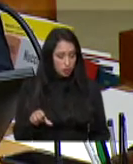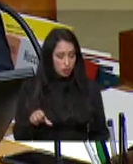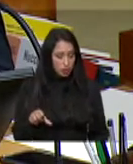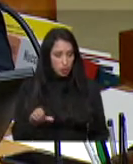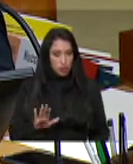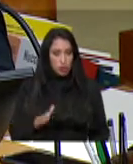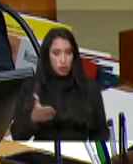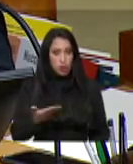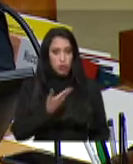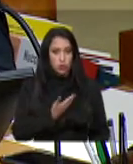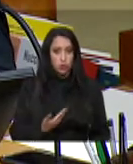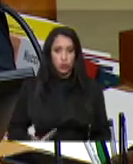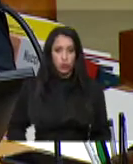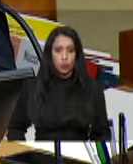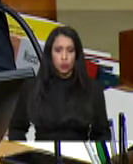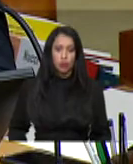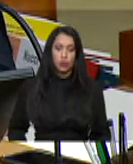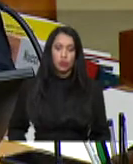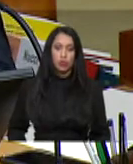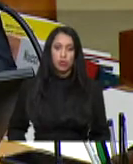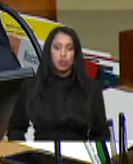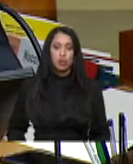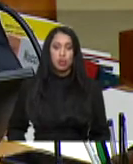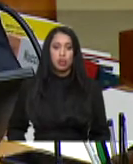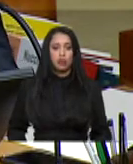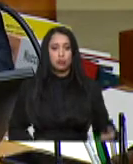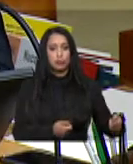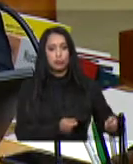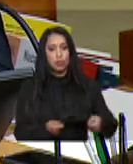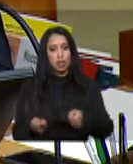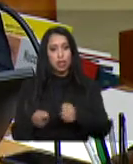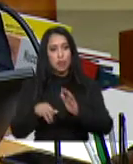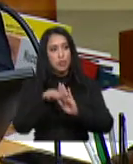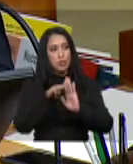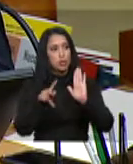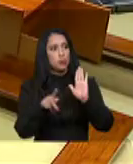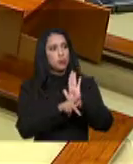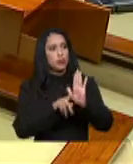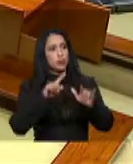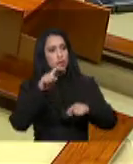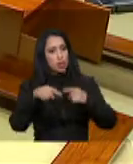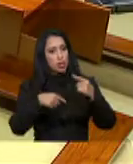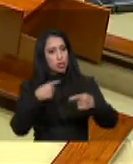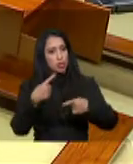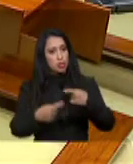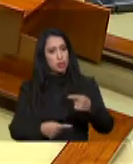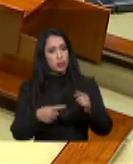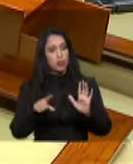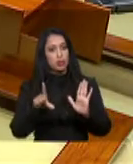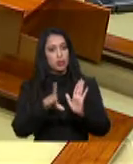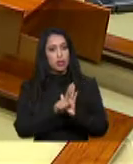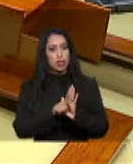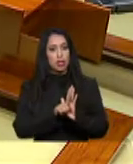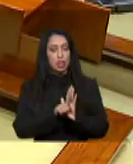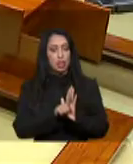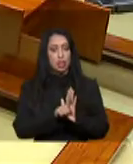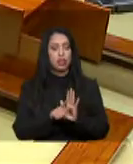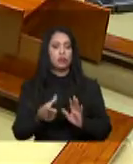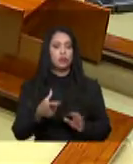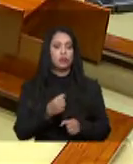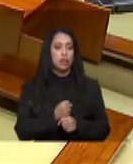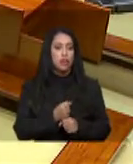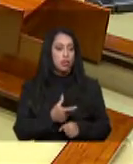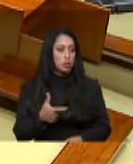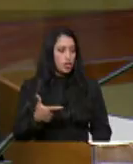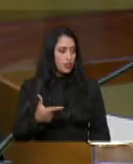governo emite uma medida provisória que depois foi convertida em lei, a Lei 13.844 de